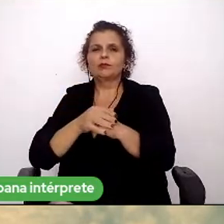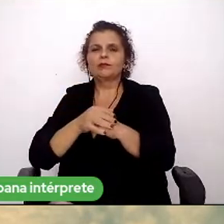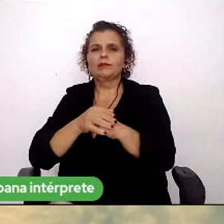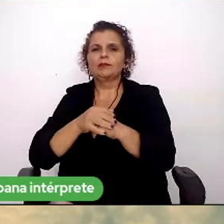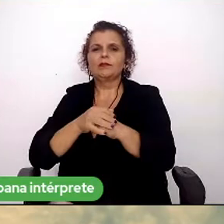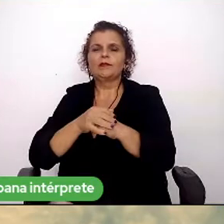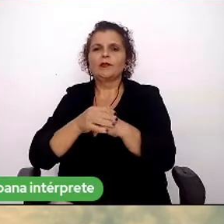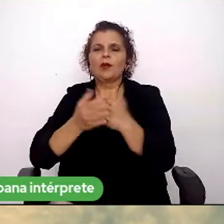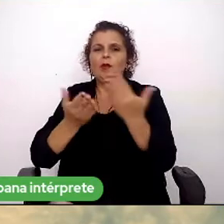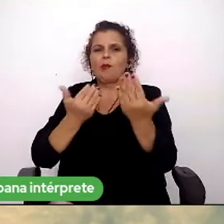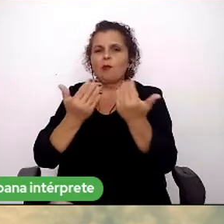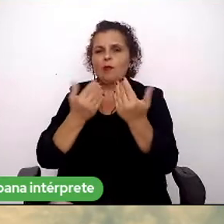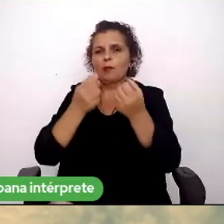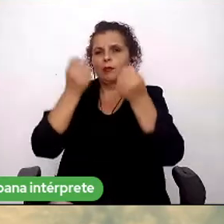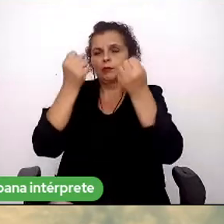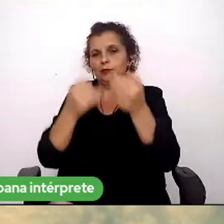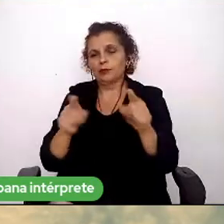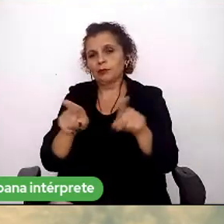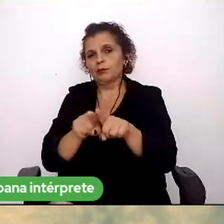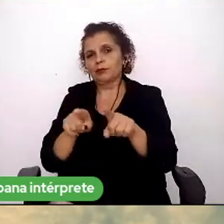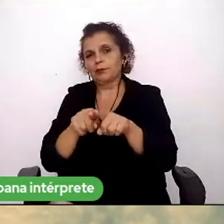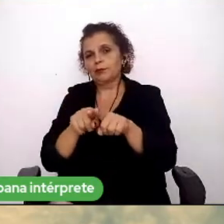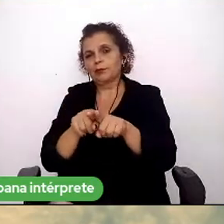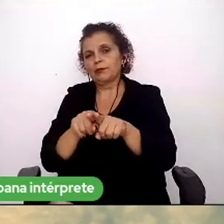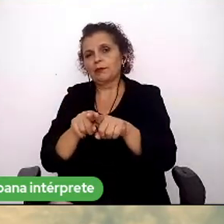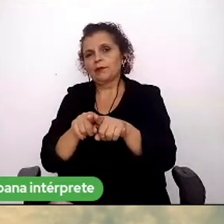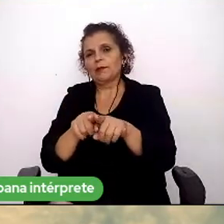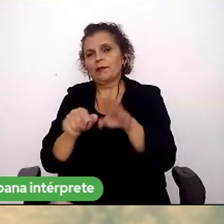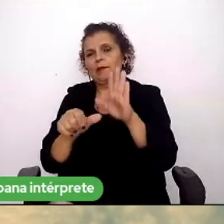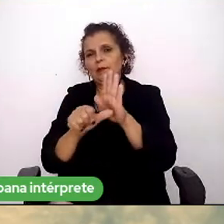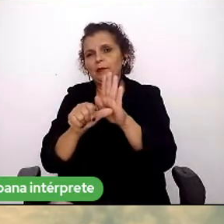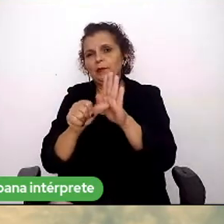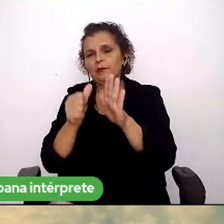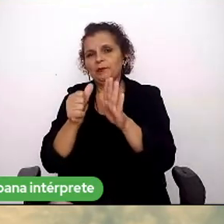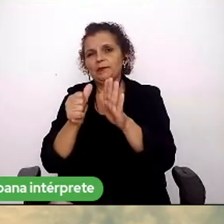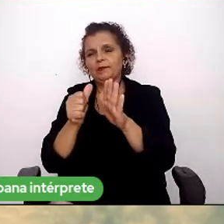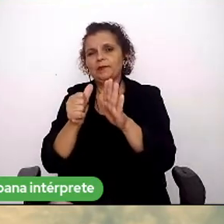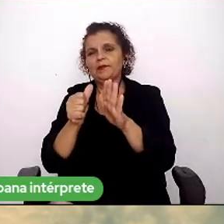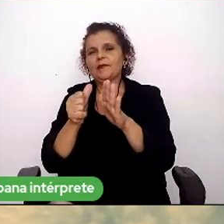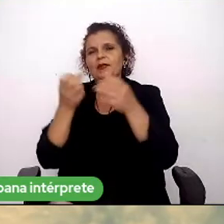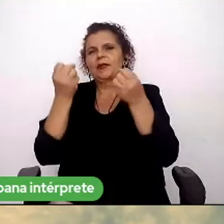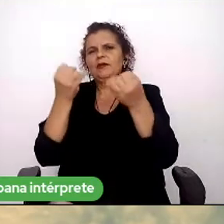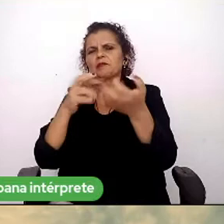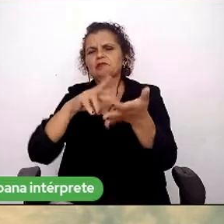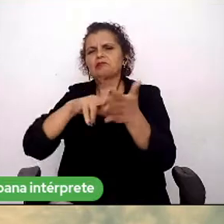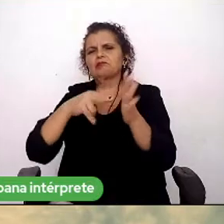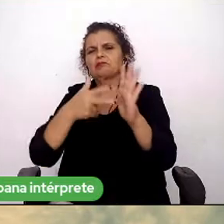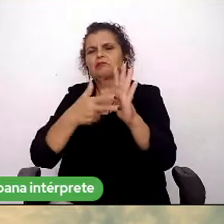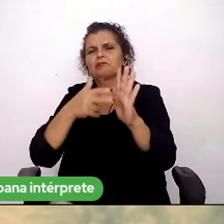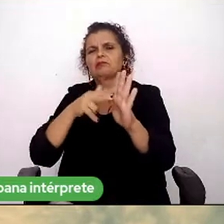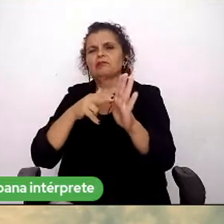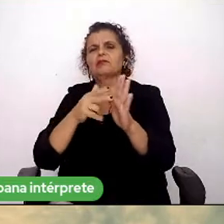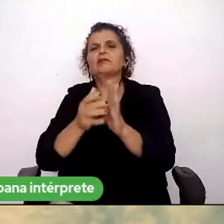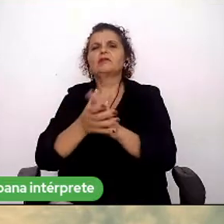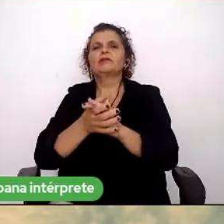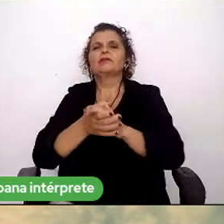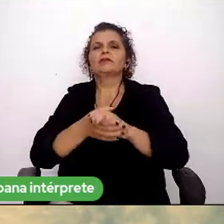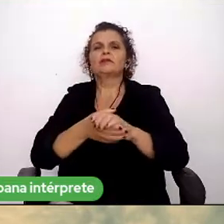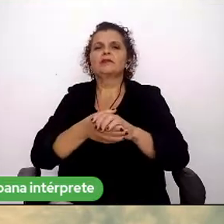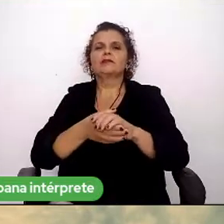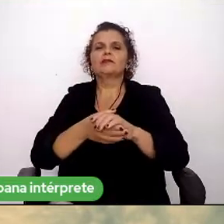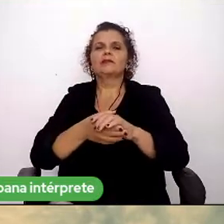conversar sobre isso aqui. Acho que primeiro a gente falar o que é a Lean Inception, né? Antes do